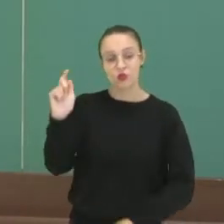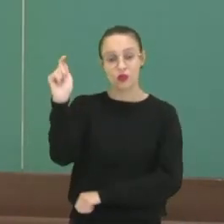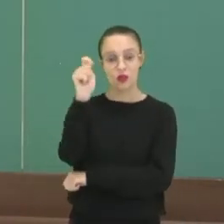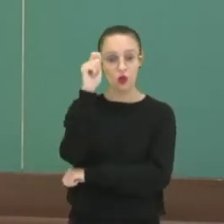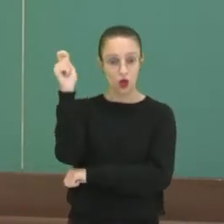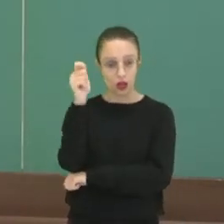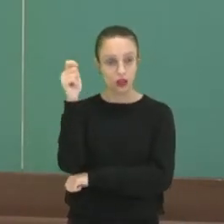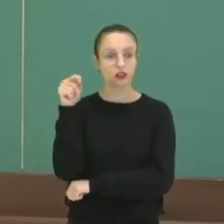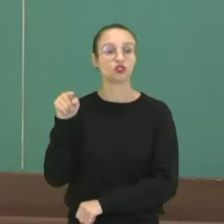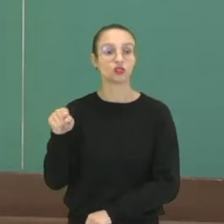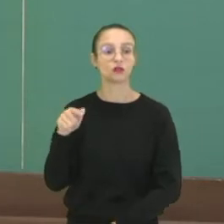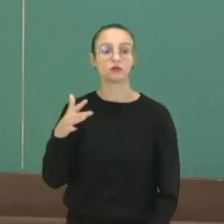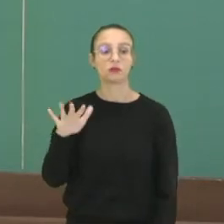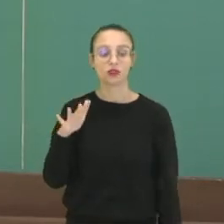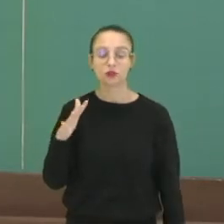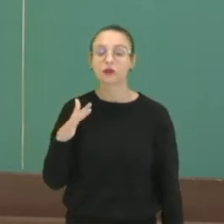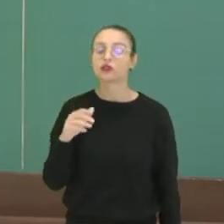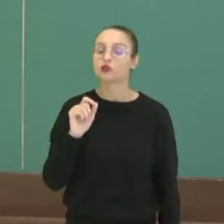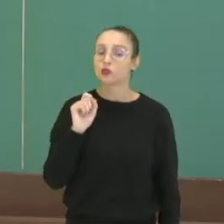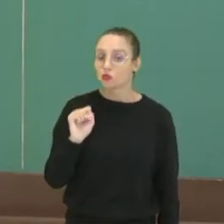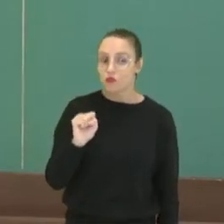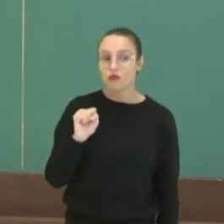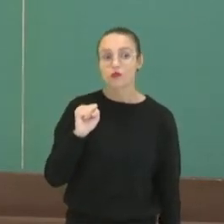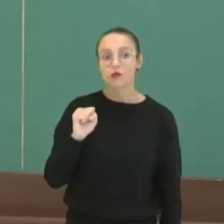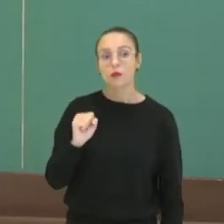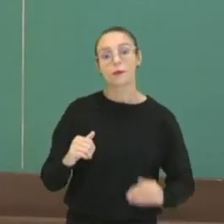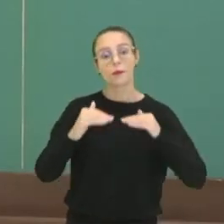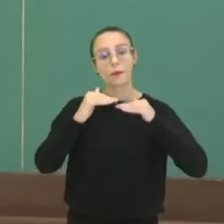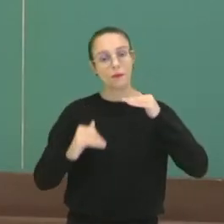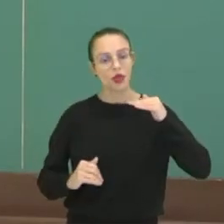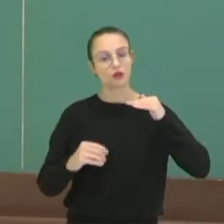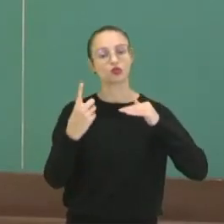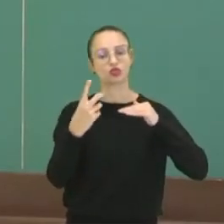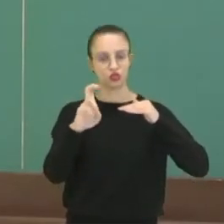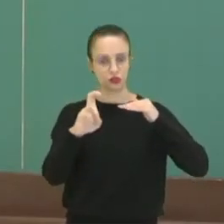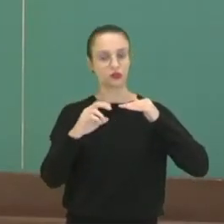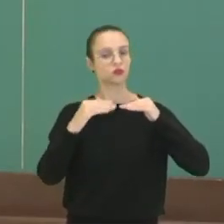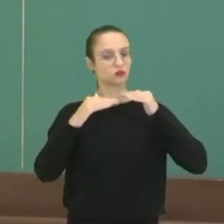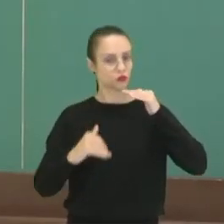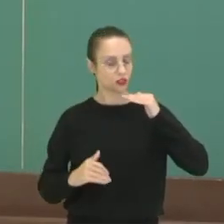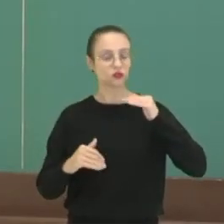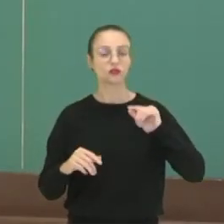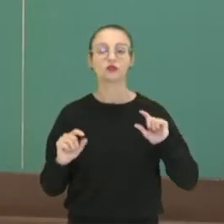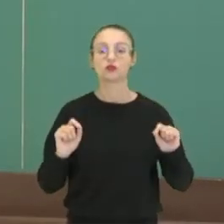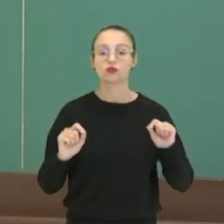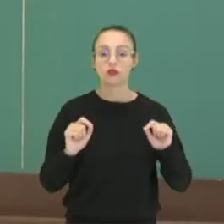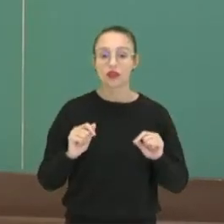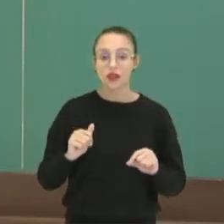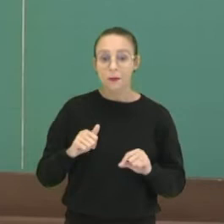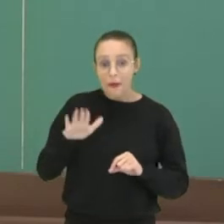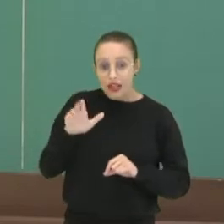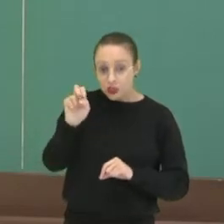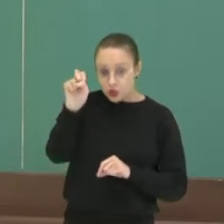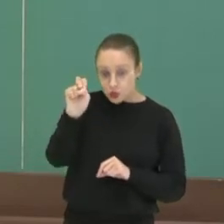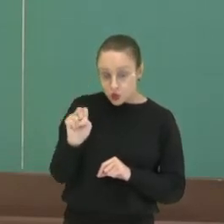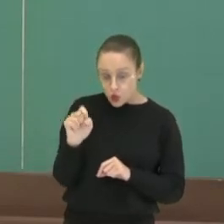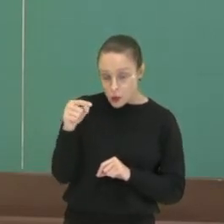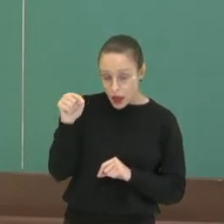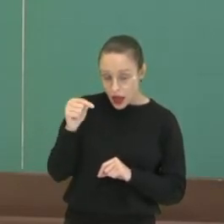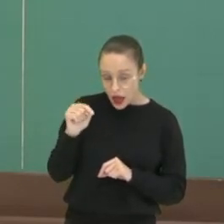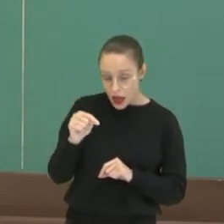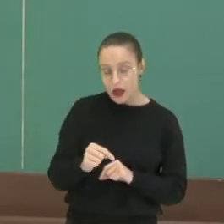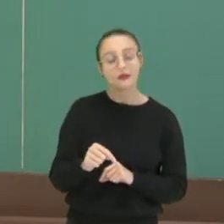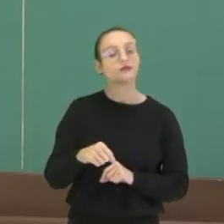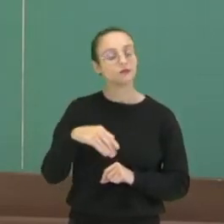Sul, as médias de temperatura podem ser inferiores a 15 graus. Quanto mais ao sul, menores vão